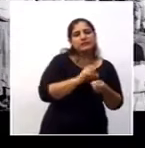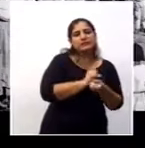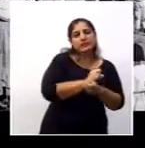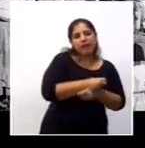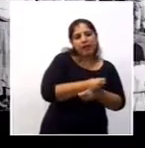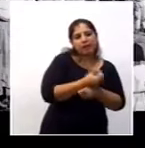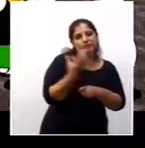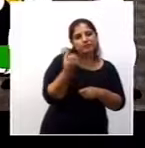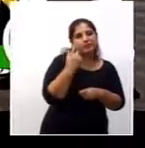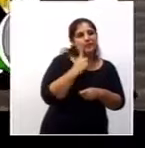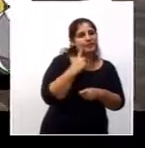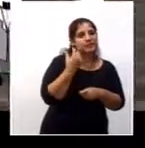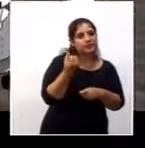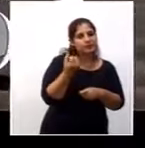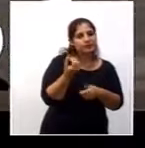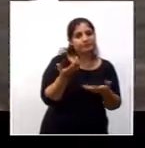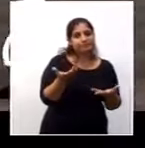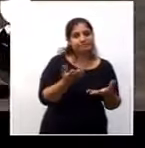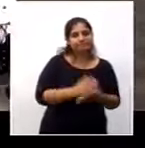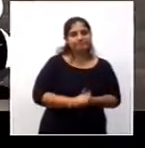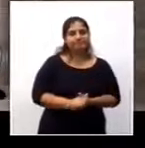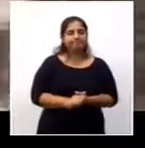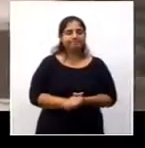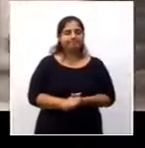escravos brancos.